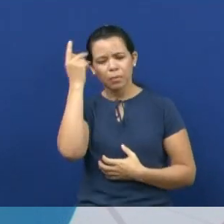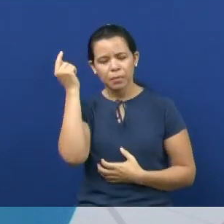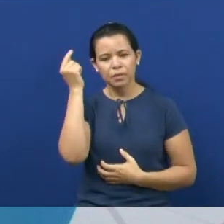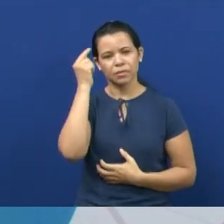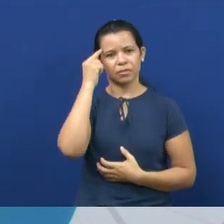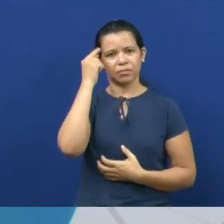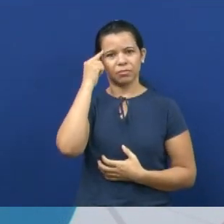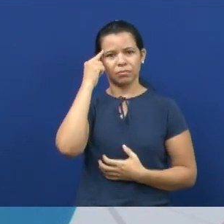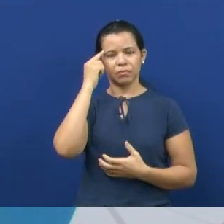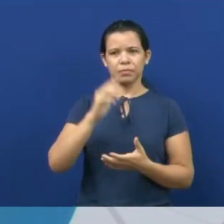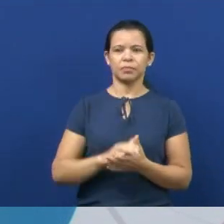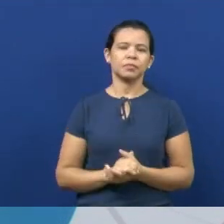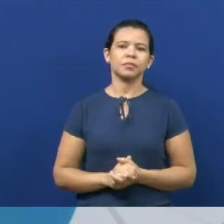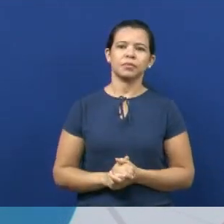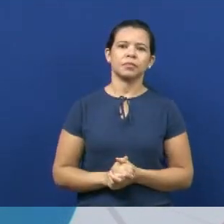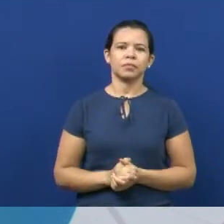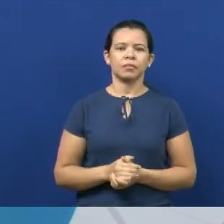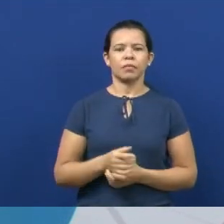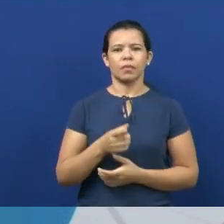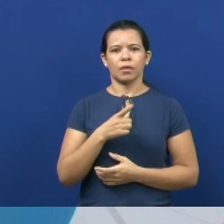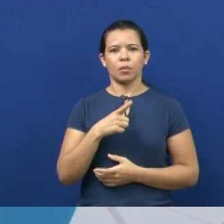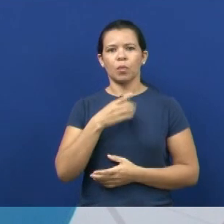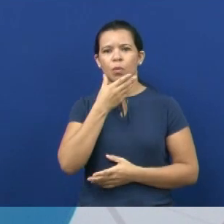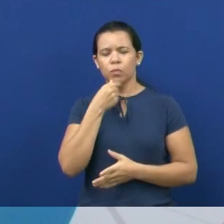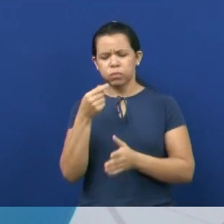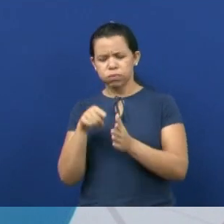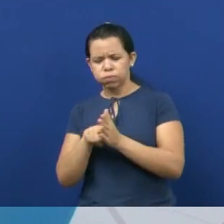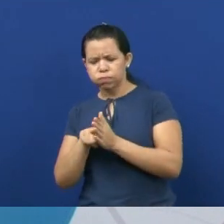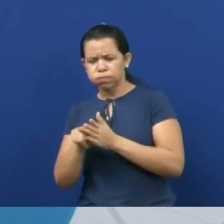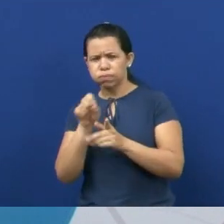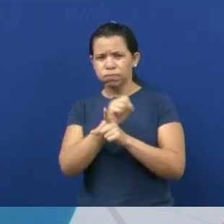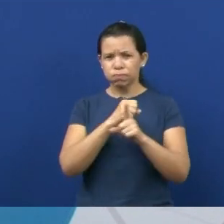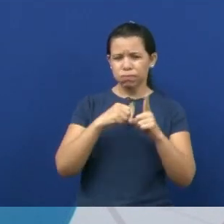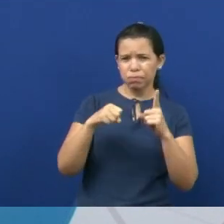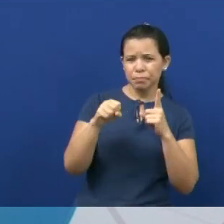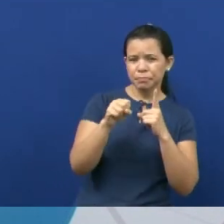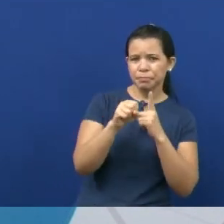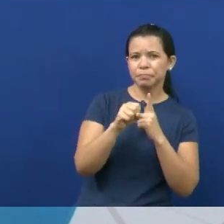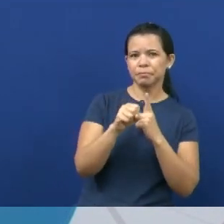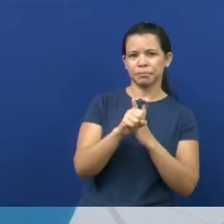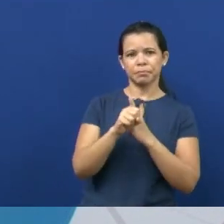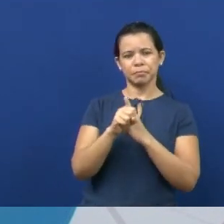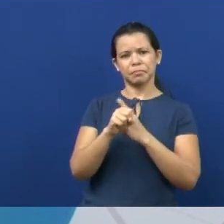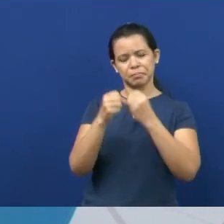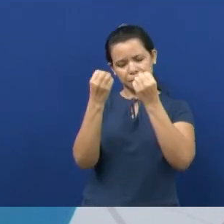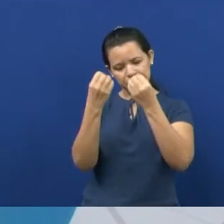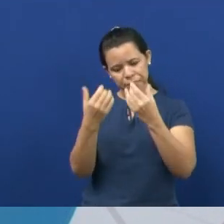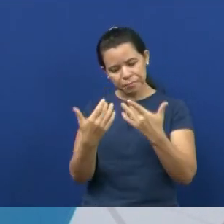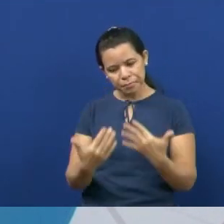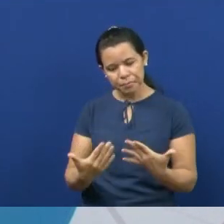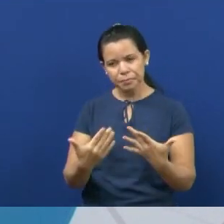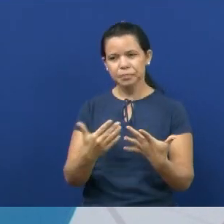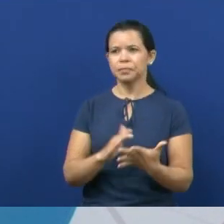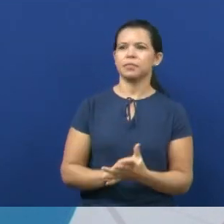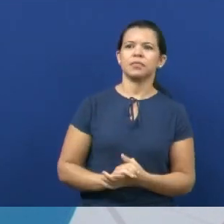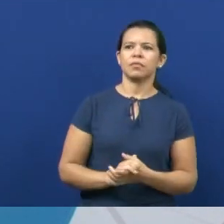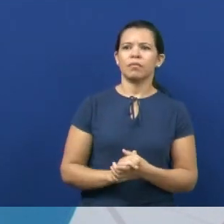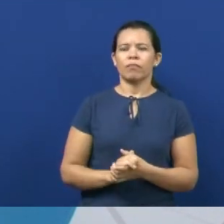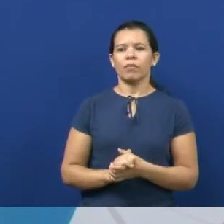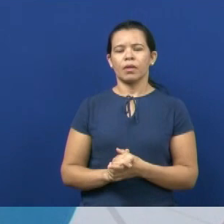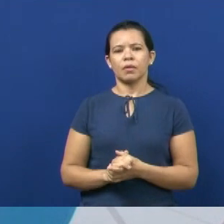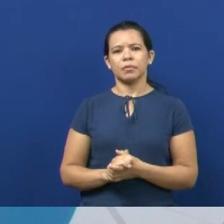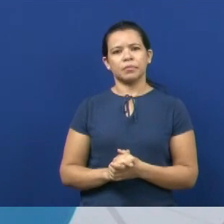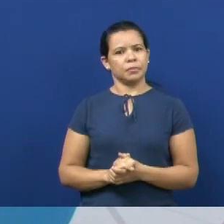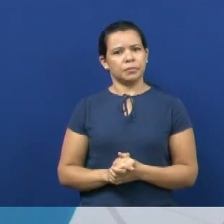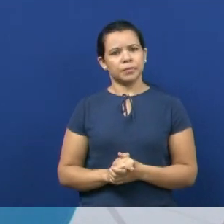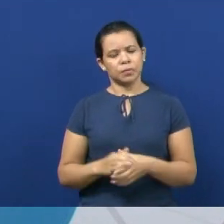Segundo Zygmunt Bauman, que foi um sociólogo, ele fala que esses aspectos que estão